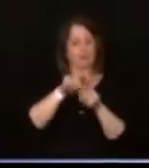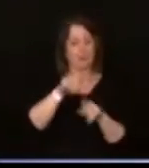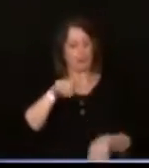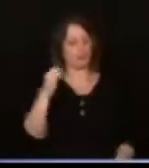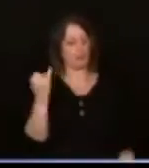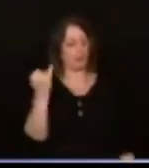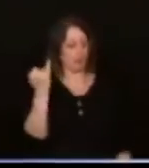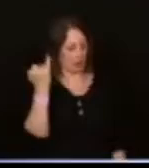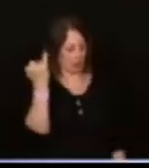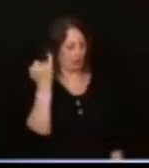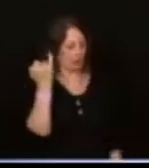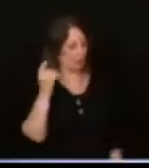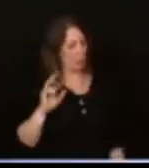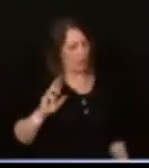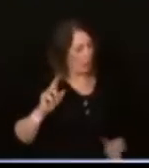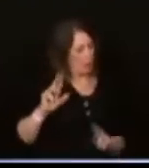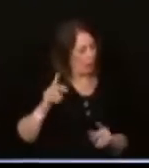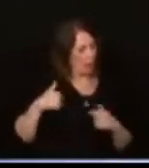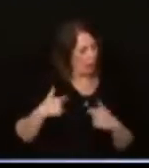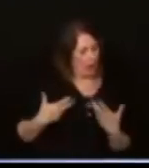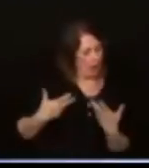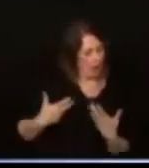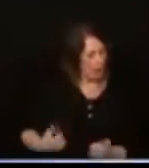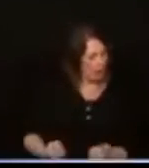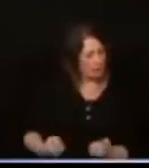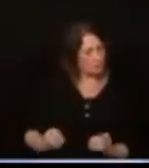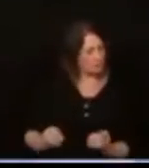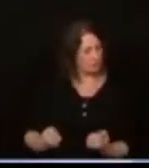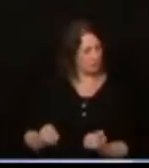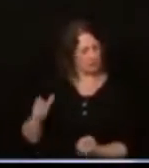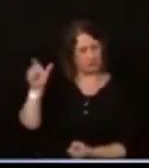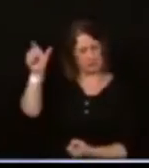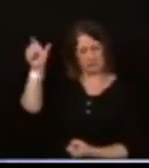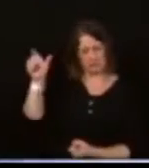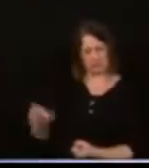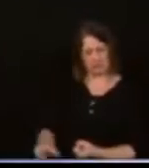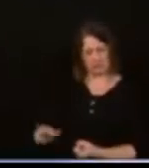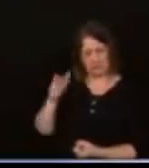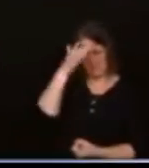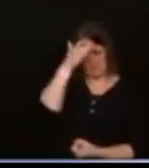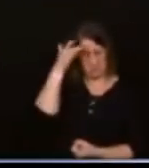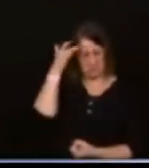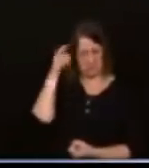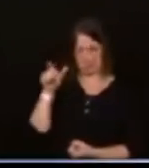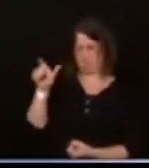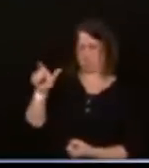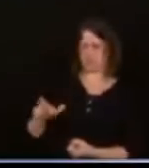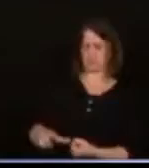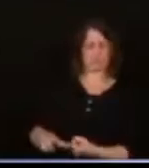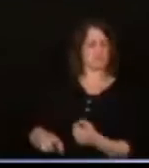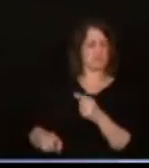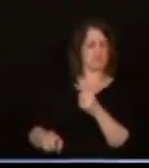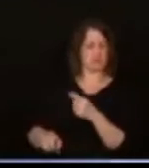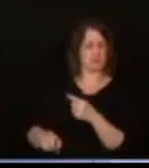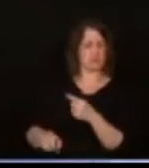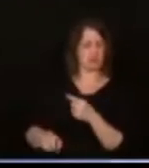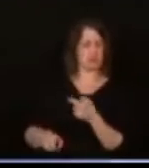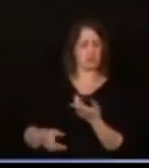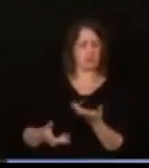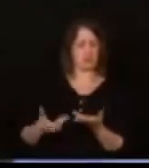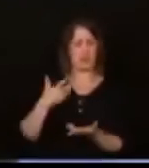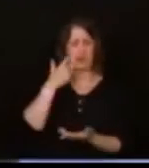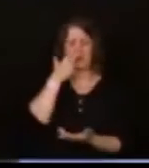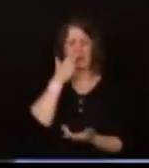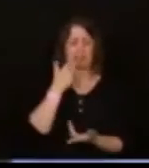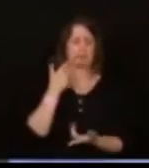não podemos deixar que pessoas, em nome de dar proporção bem